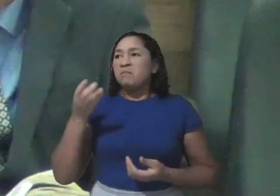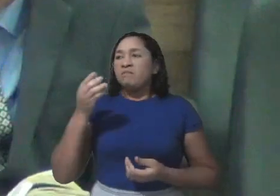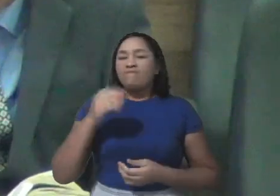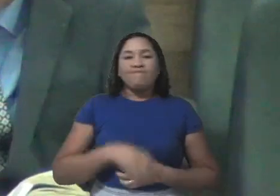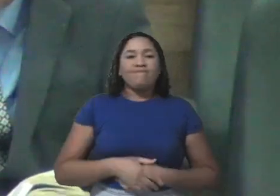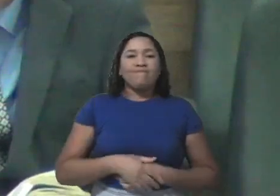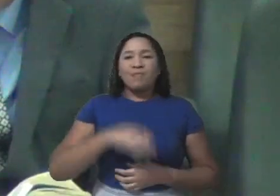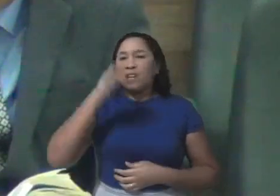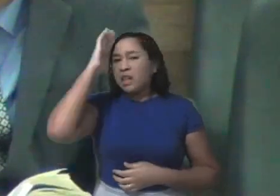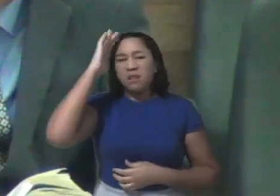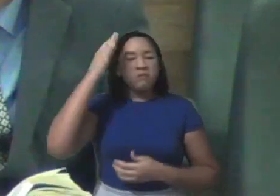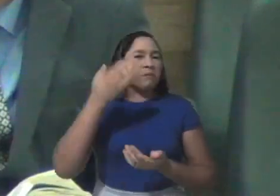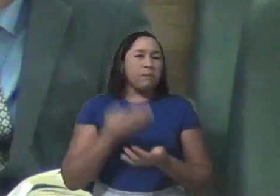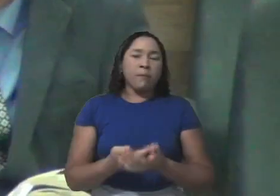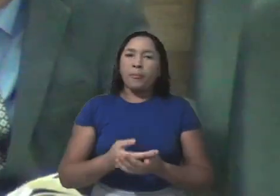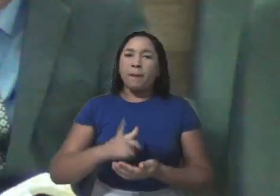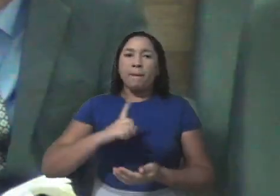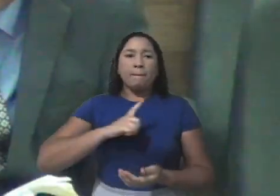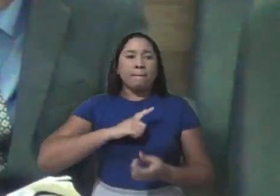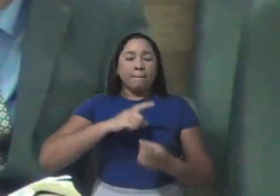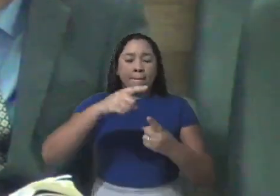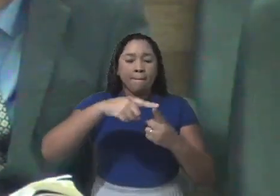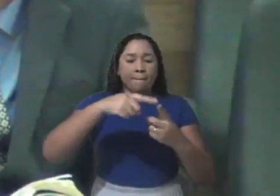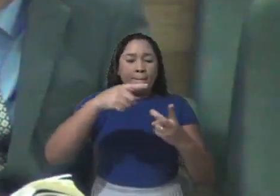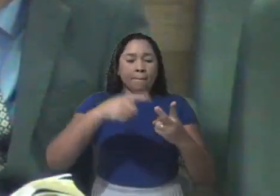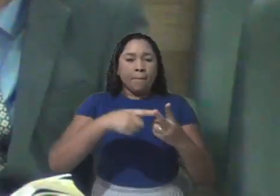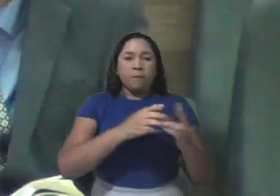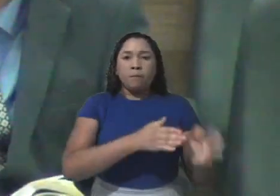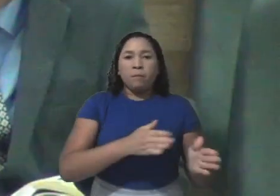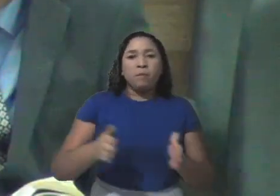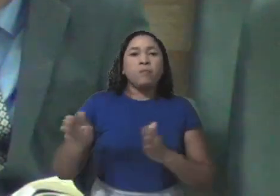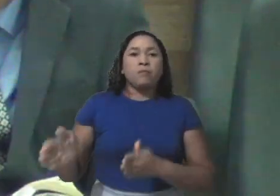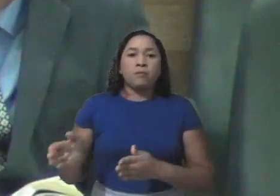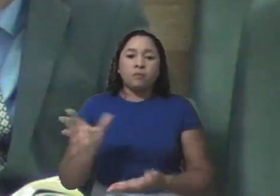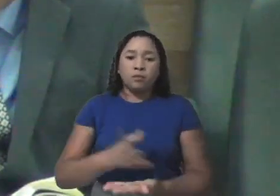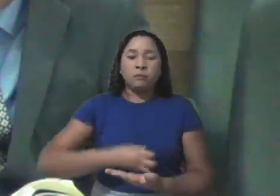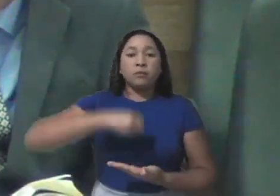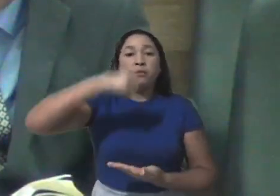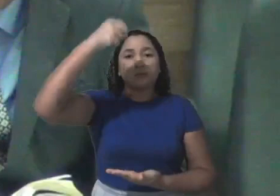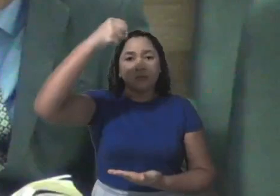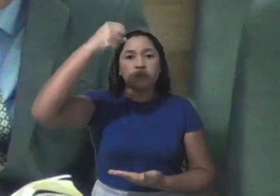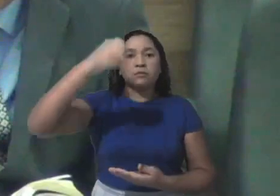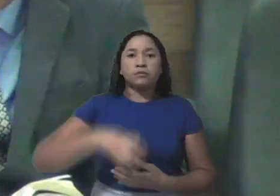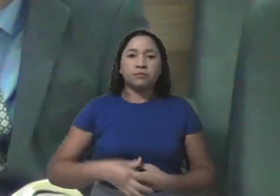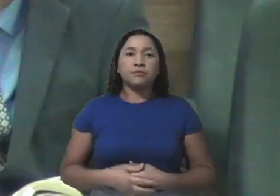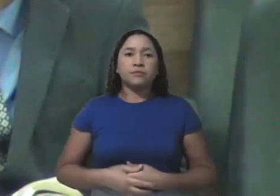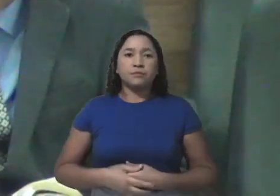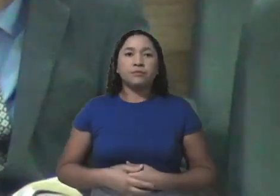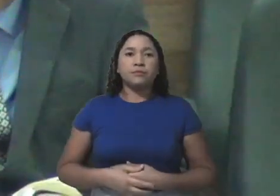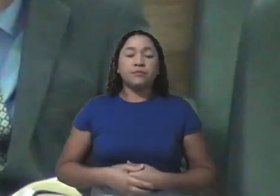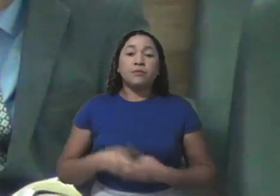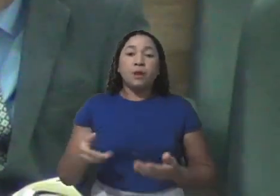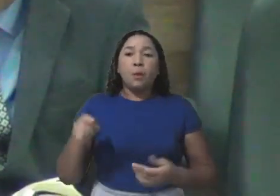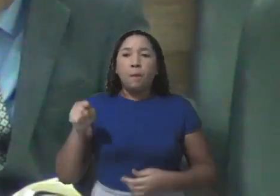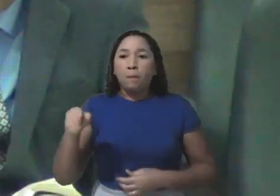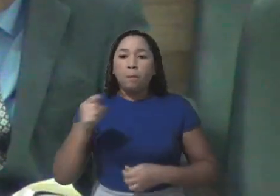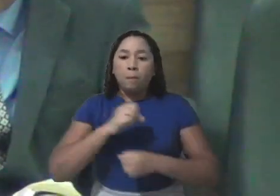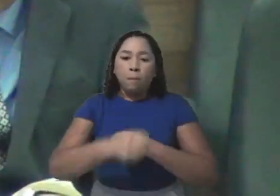que o milênio já estamos vivendo, que o arrebatamento de Cristo foi em